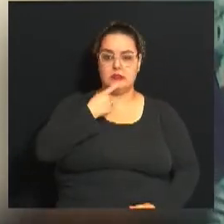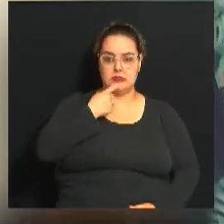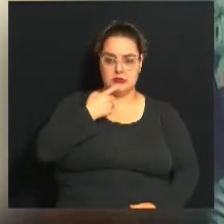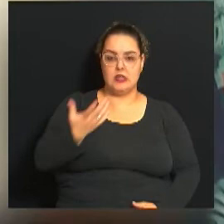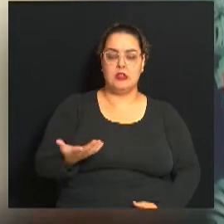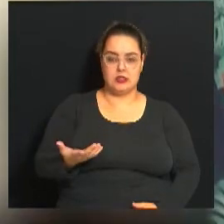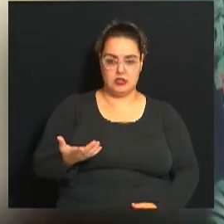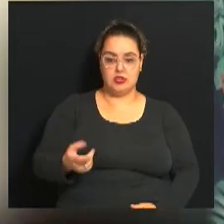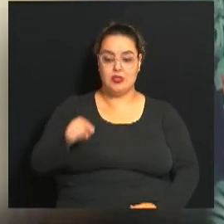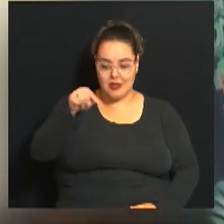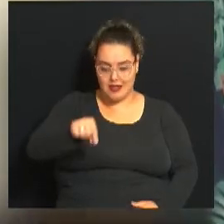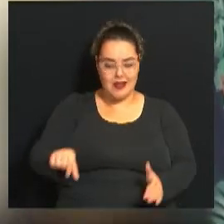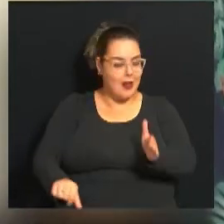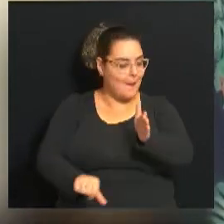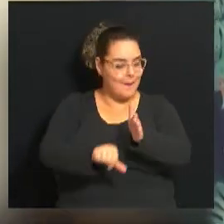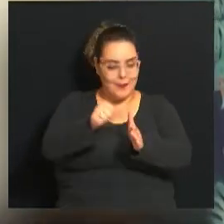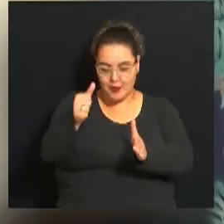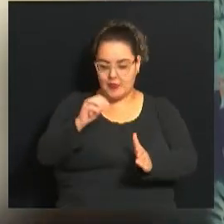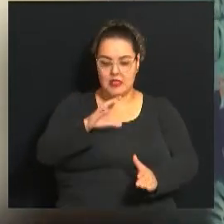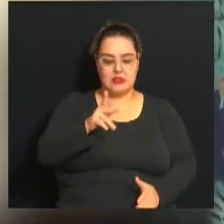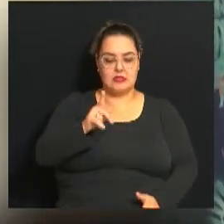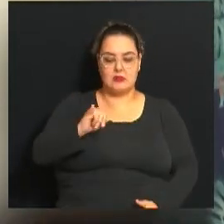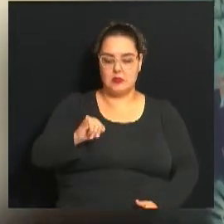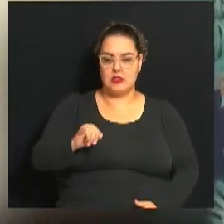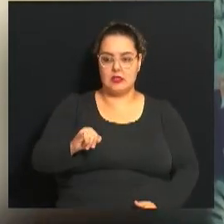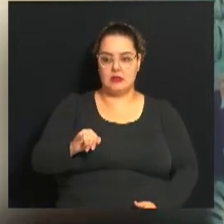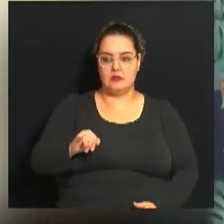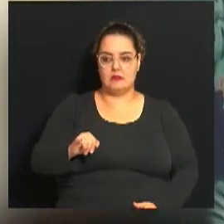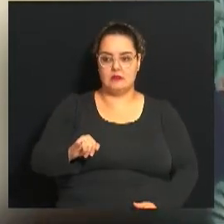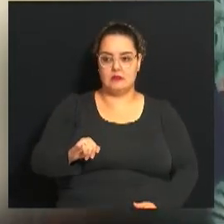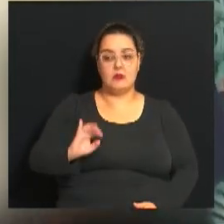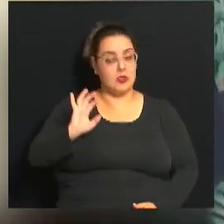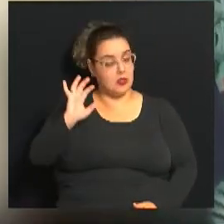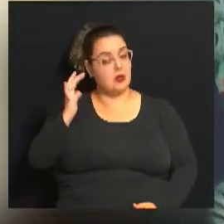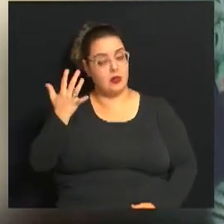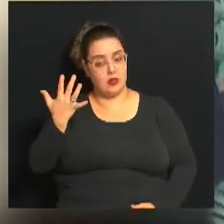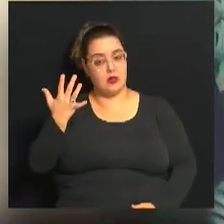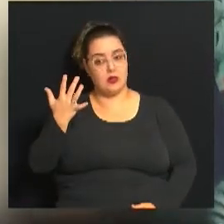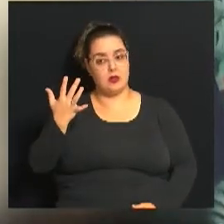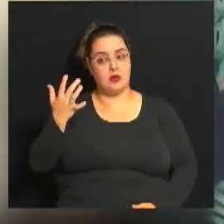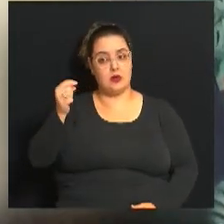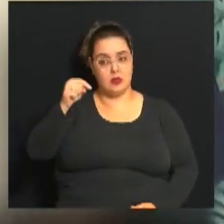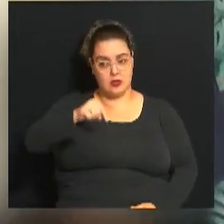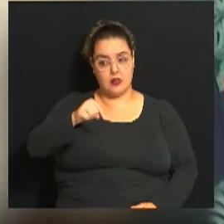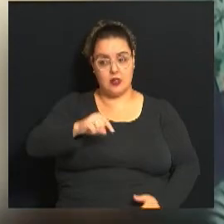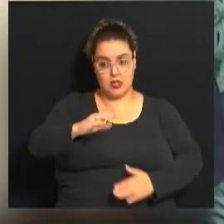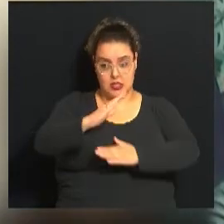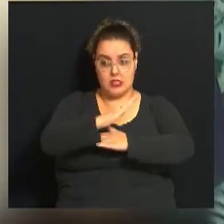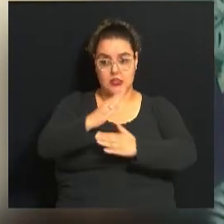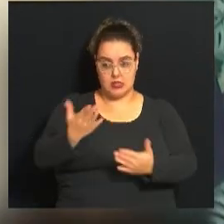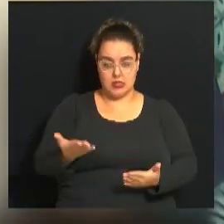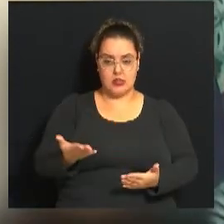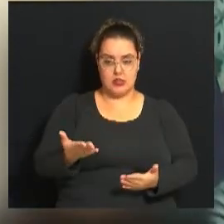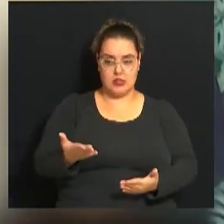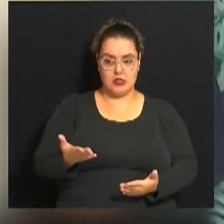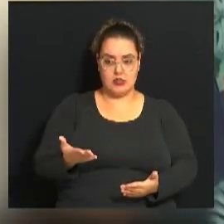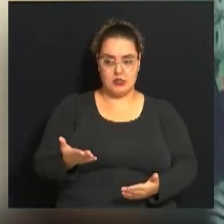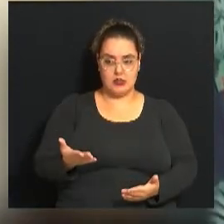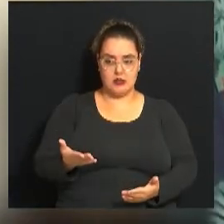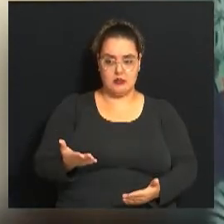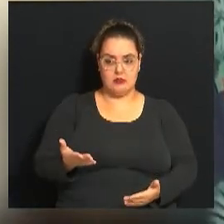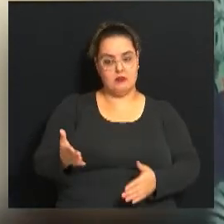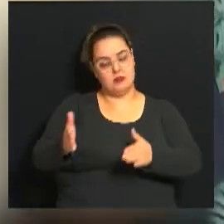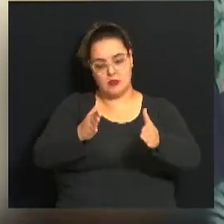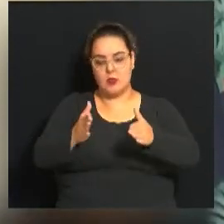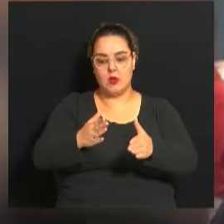primeira CPI que acontece nessa casa, pelo menos nessas últimas